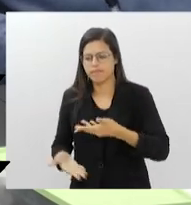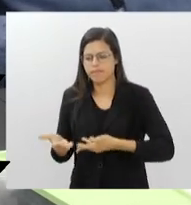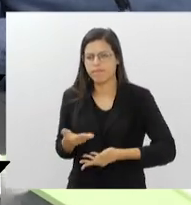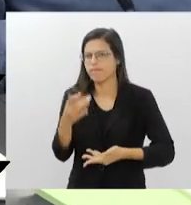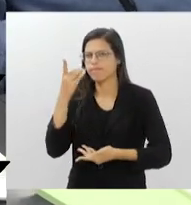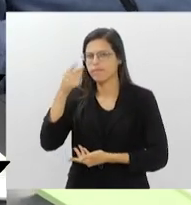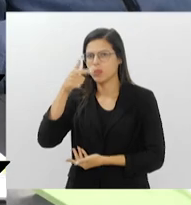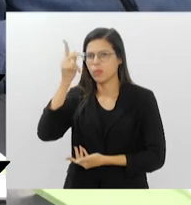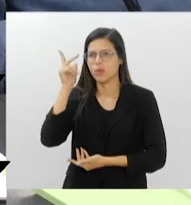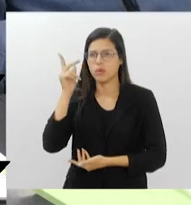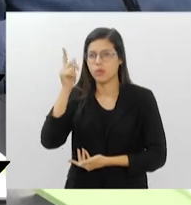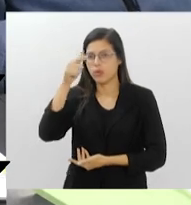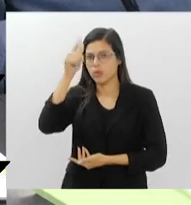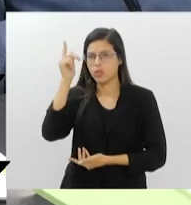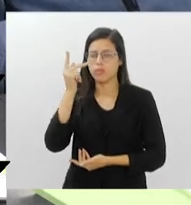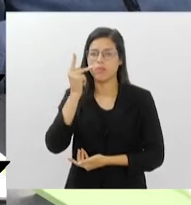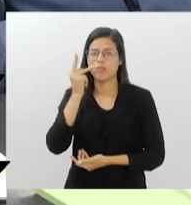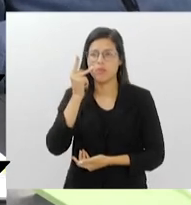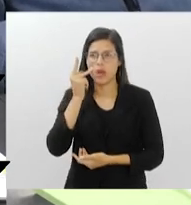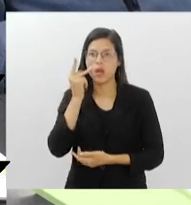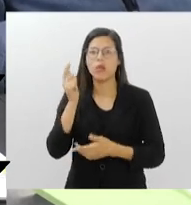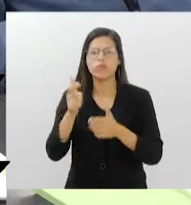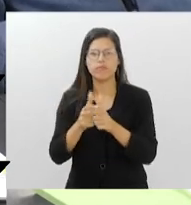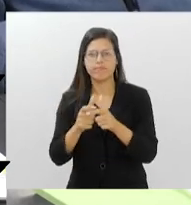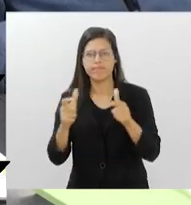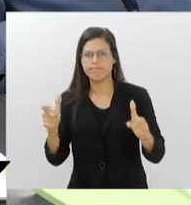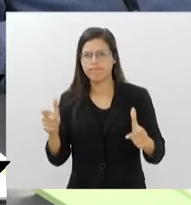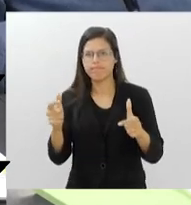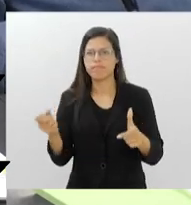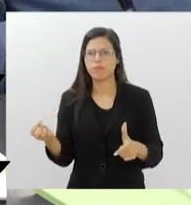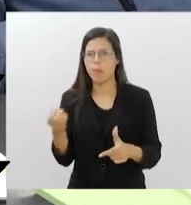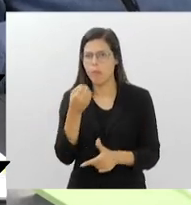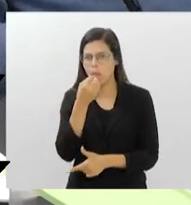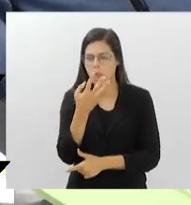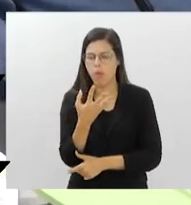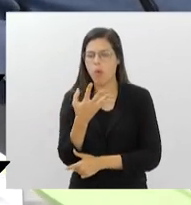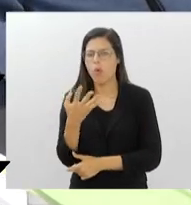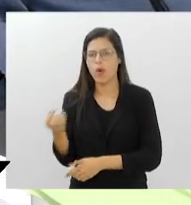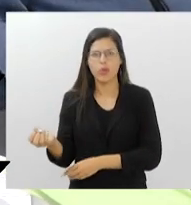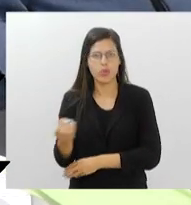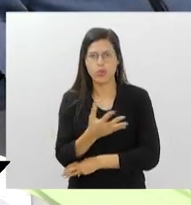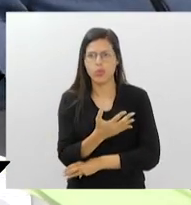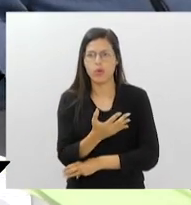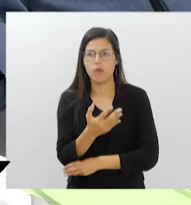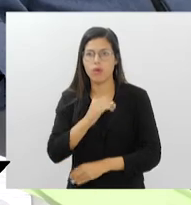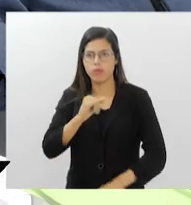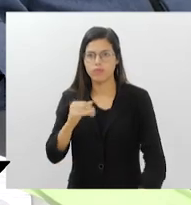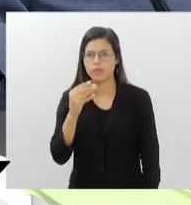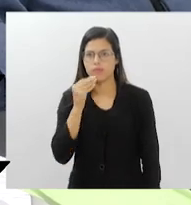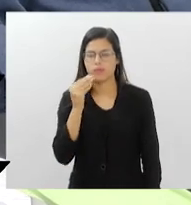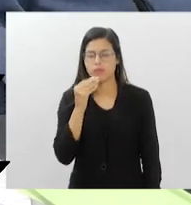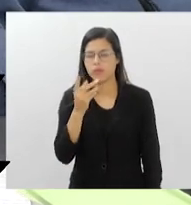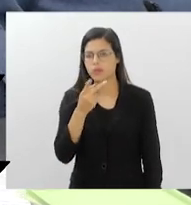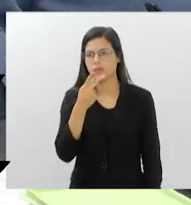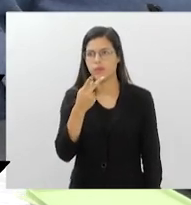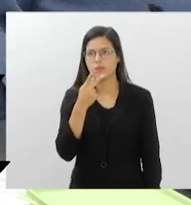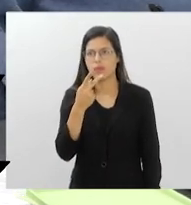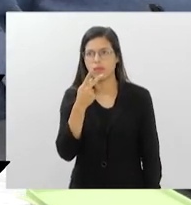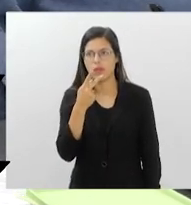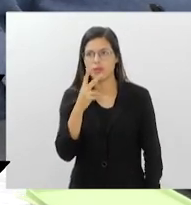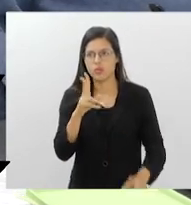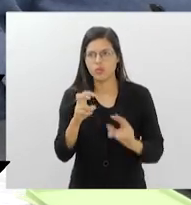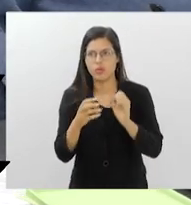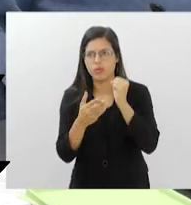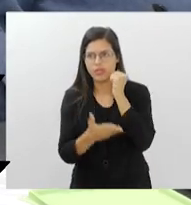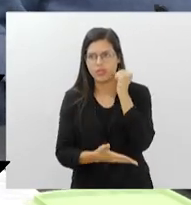realmente ficou uma coisa bem Ampla consistente moderna e aproveito para dizer em relação à a cumeira